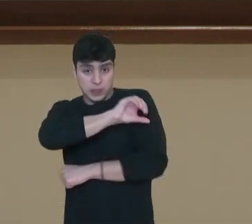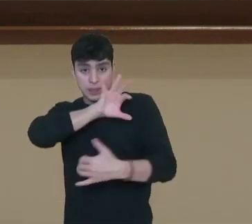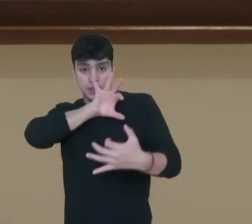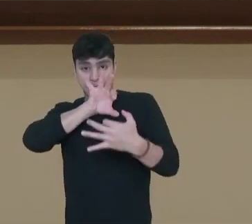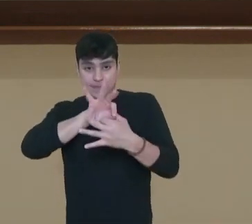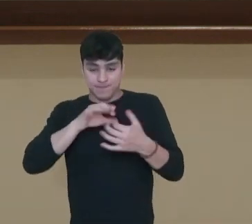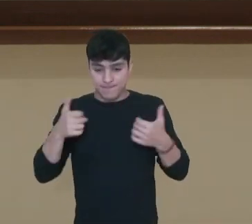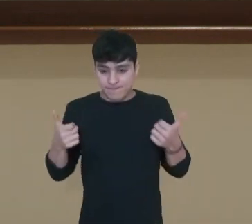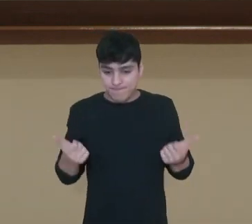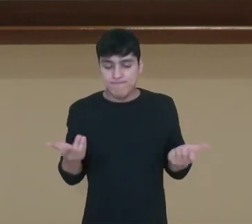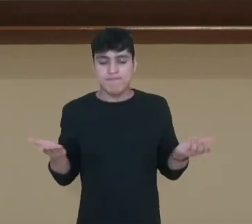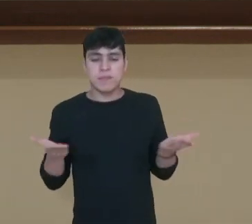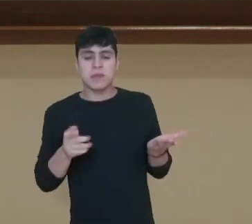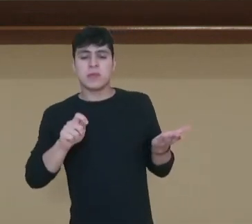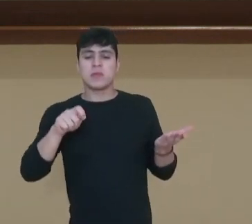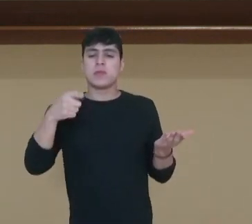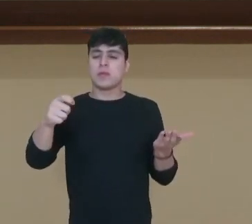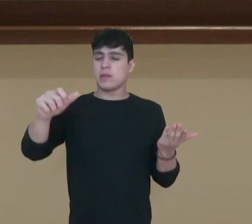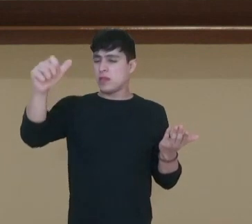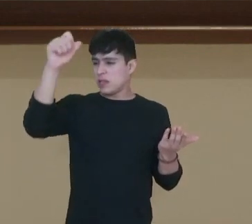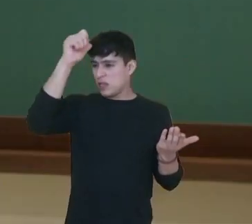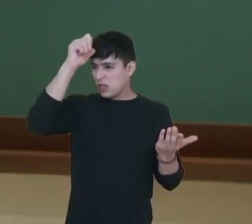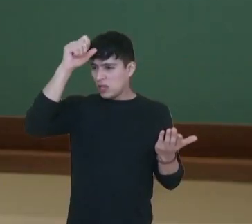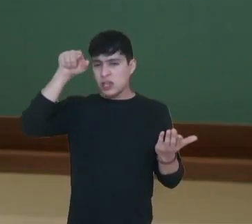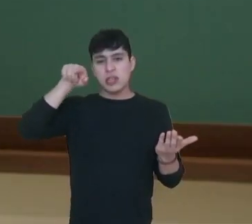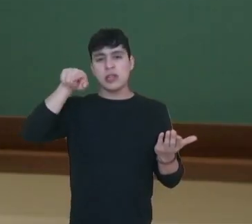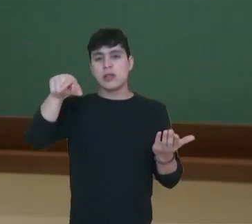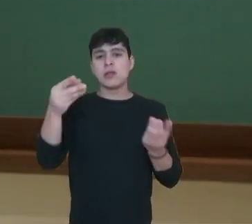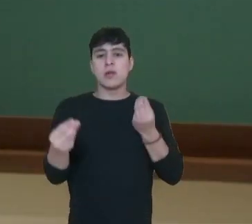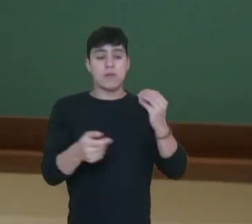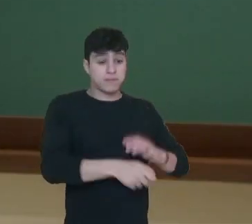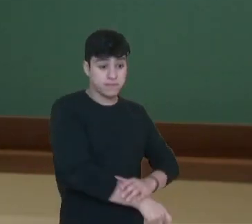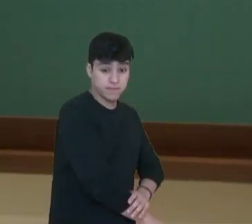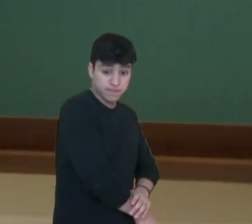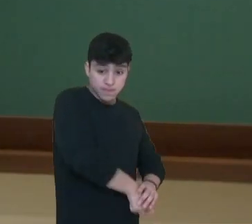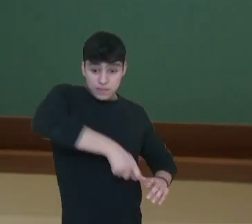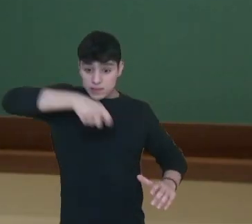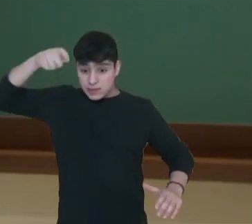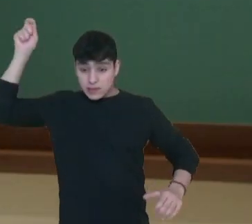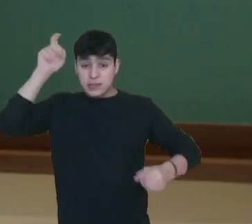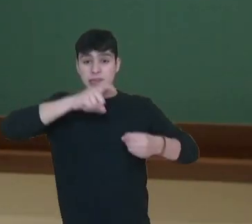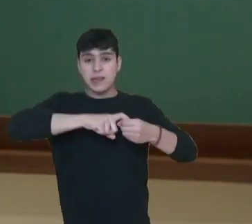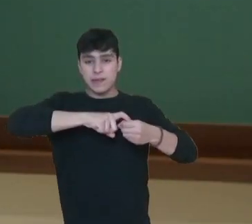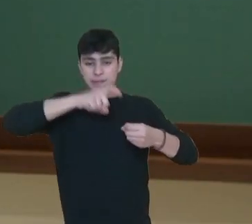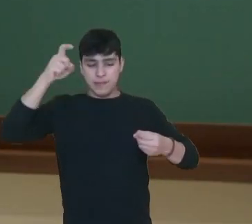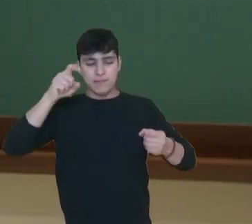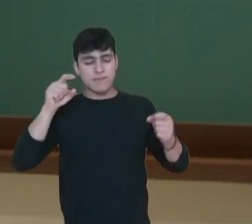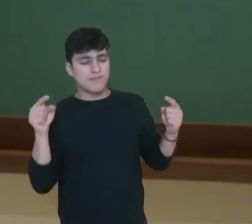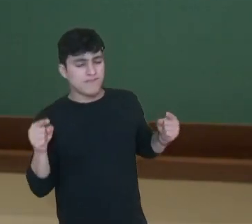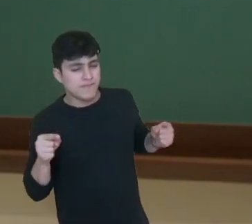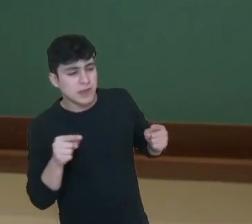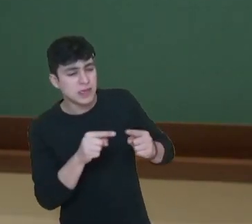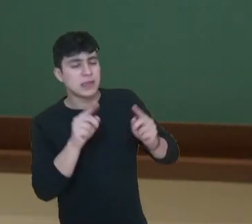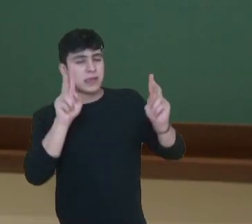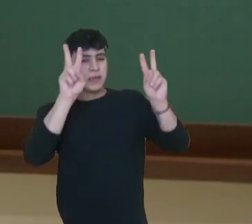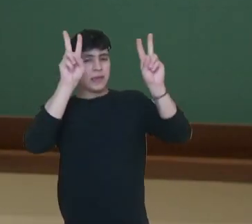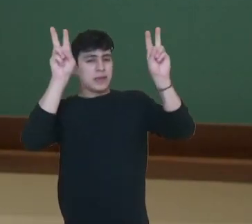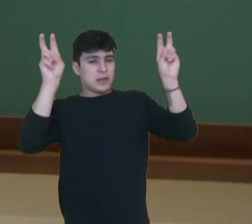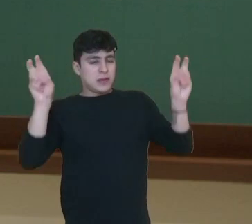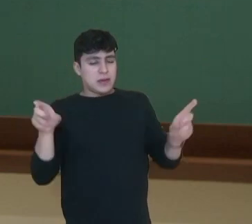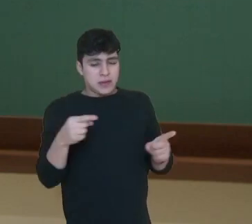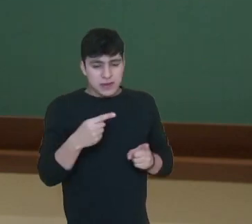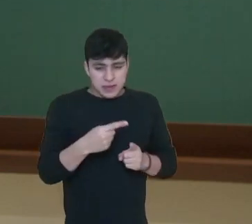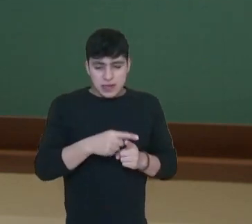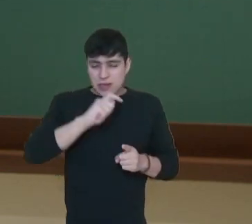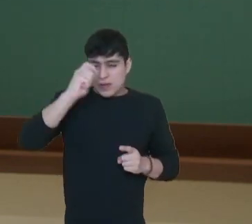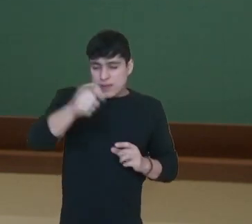a independência da Índia. Olha só, esse é um assunto bastante interessante, porque dentro da independência da Índia a gente vai